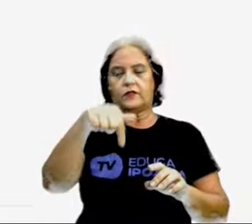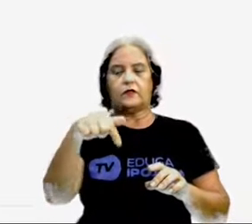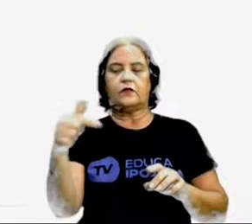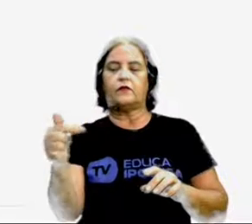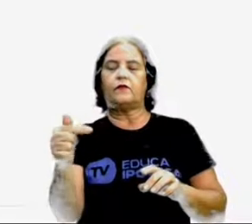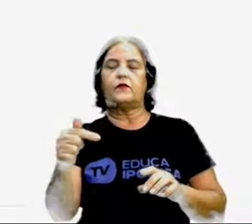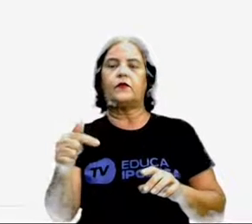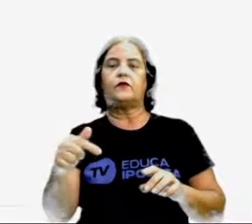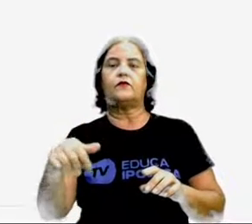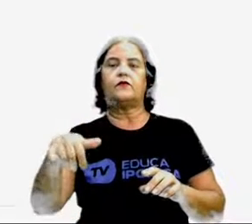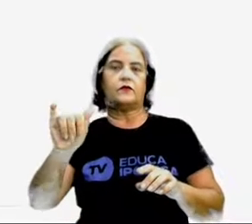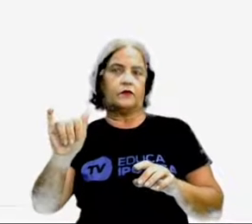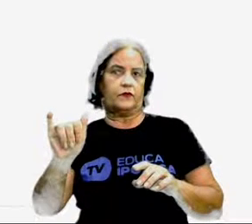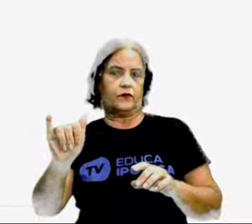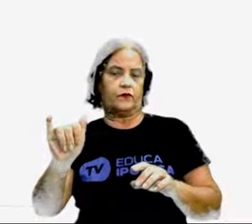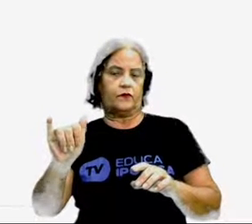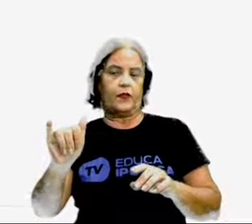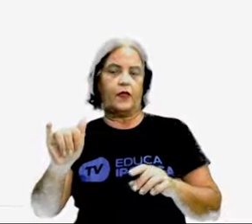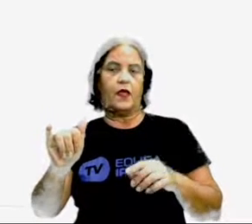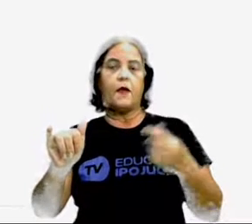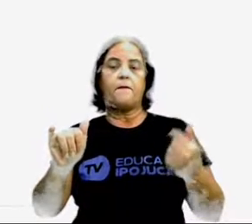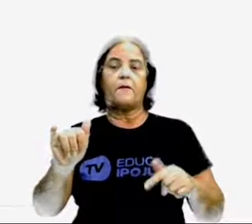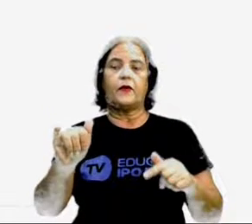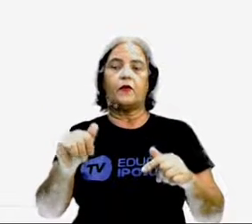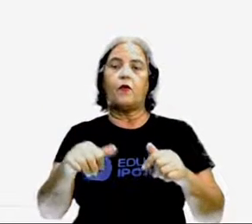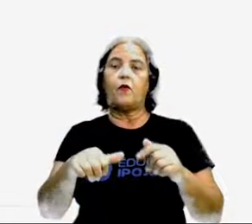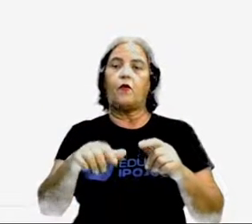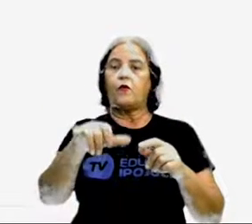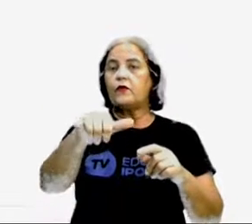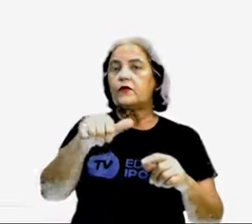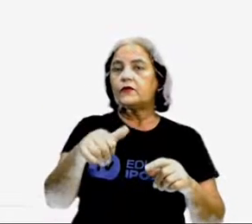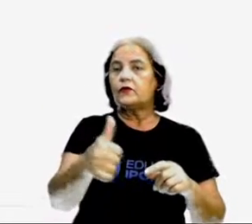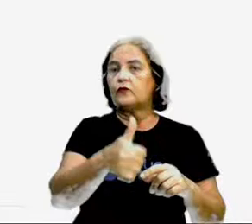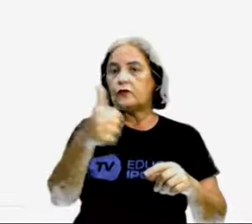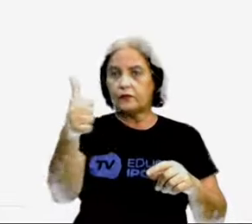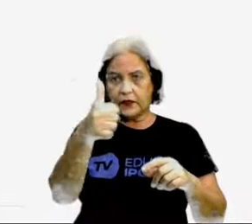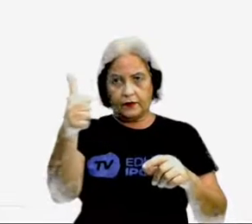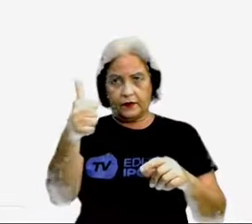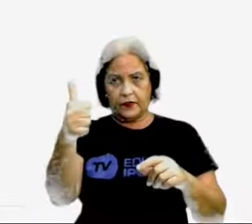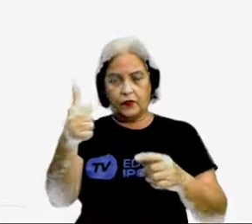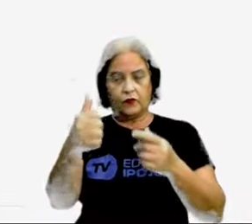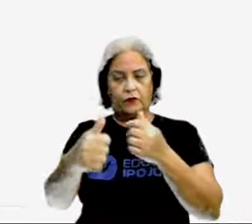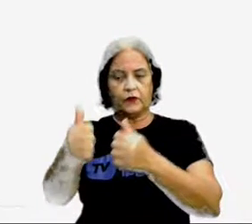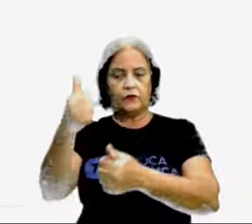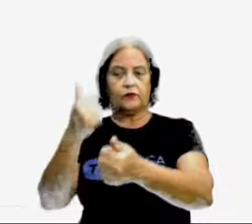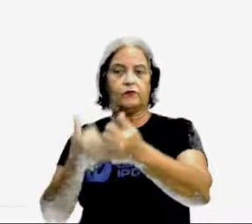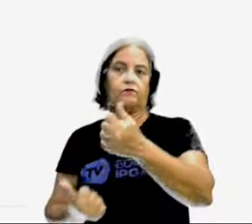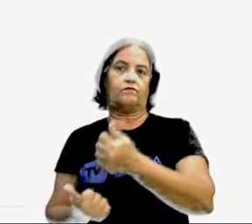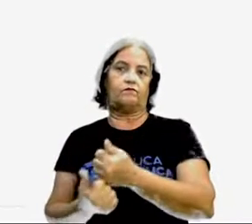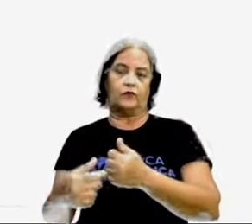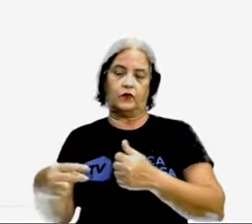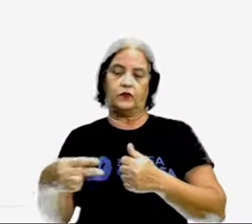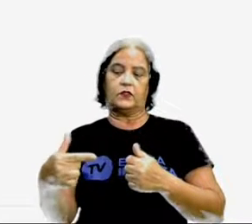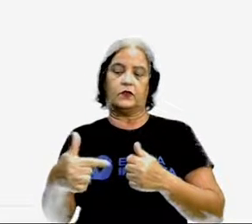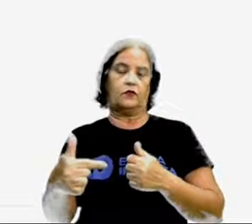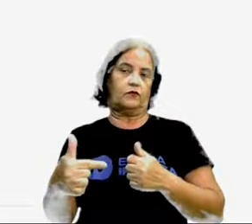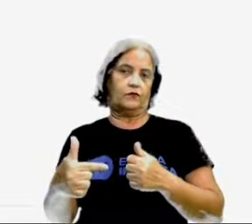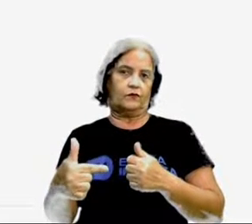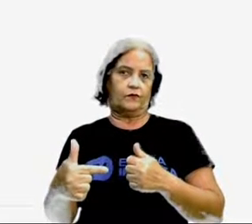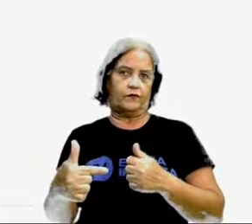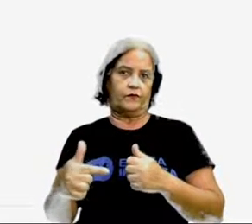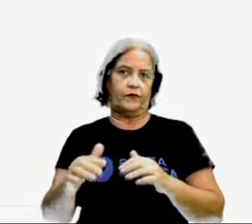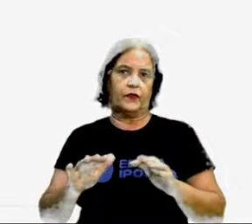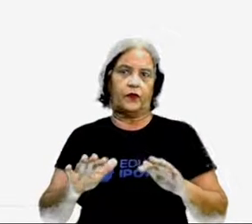assim? Eu peguei o y que estava no primeiro membro e coloquei no segundo membro. Você sabe que quando o